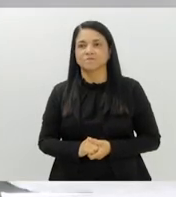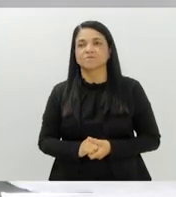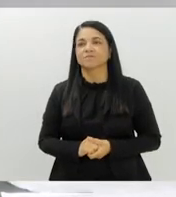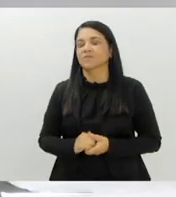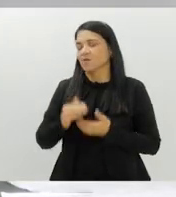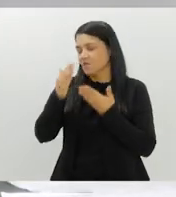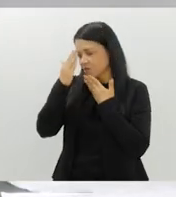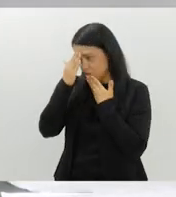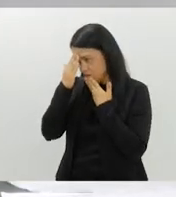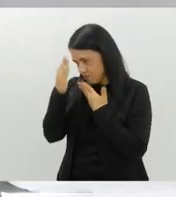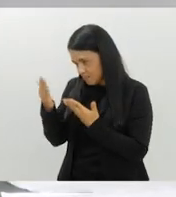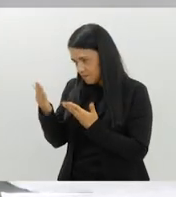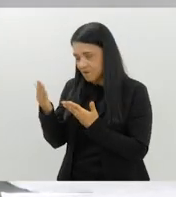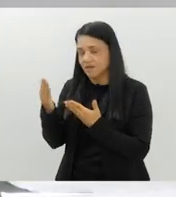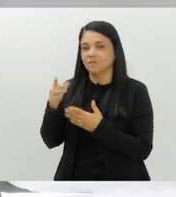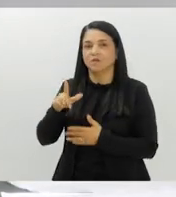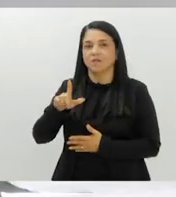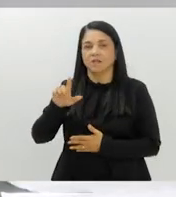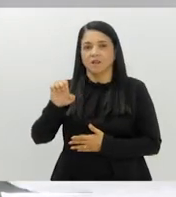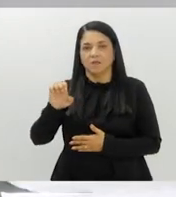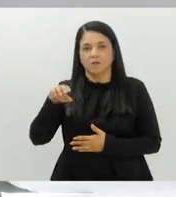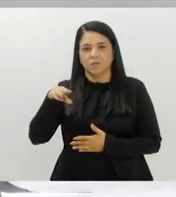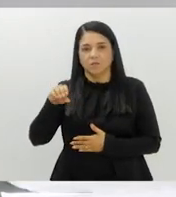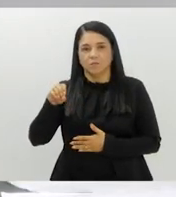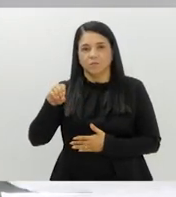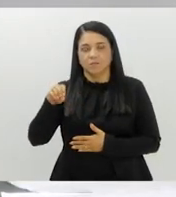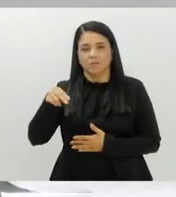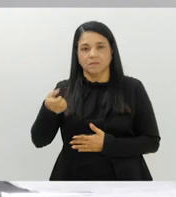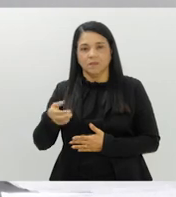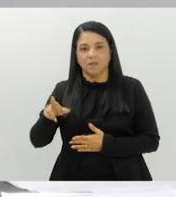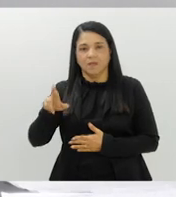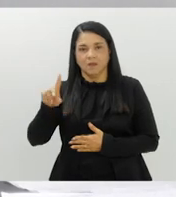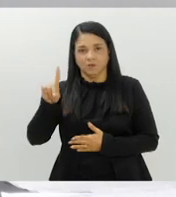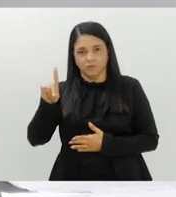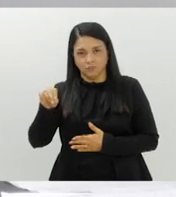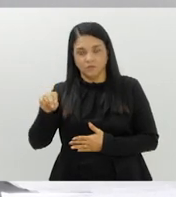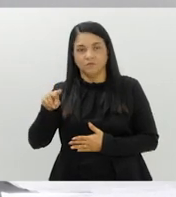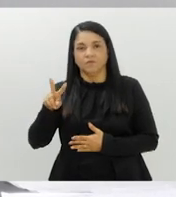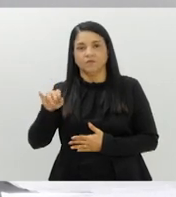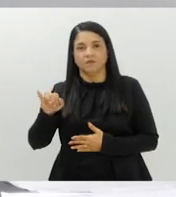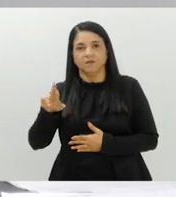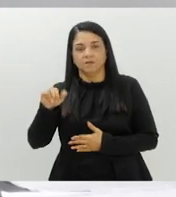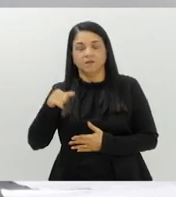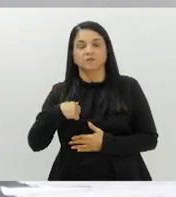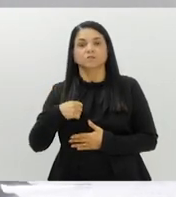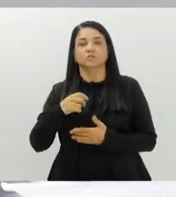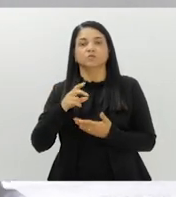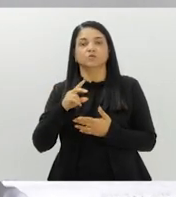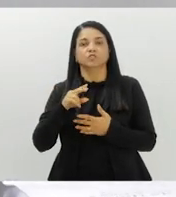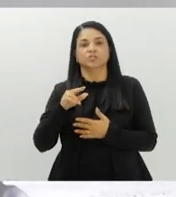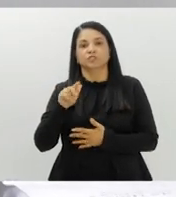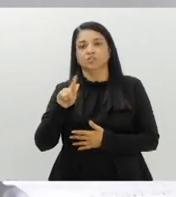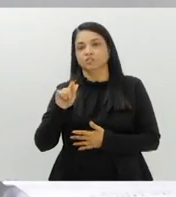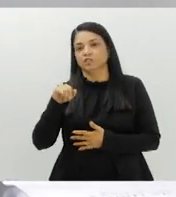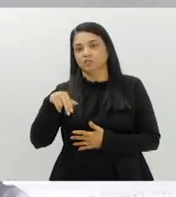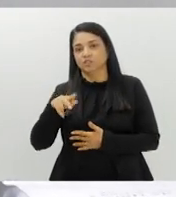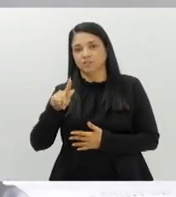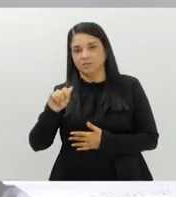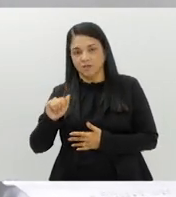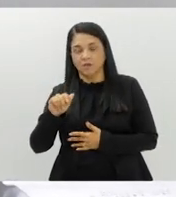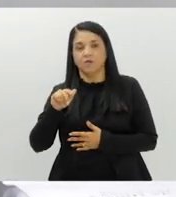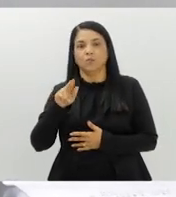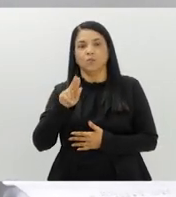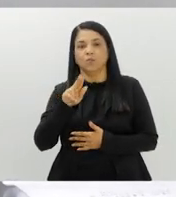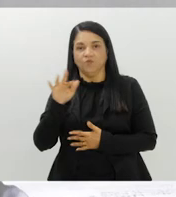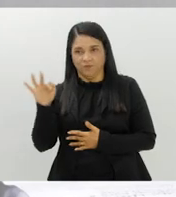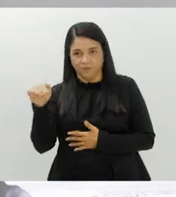Obrigado aqui, Leonardo Vieira, do Ginga UF. Nós já temos 3 inscritos, eu vou passar, mas eu queria fazer um